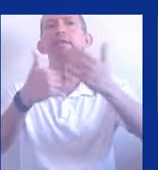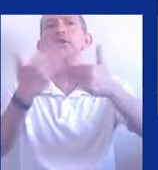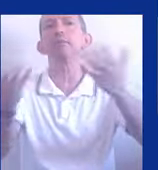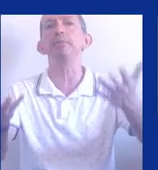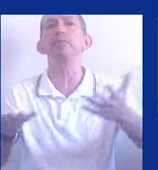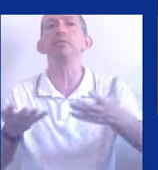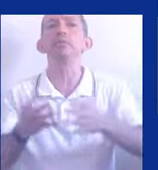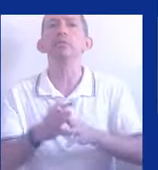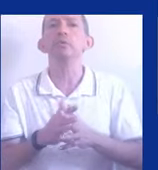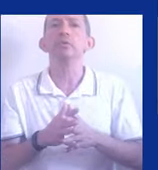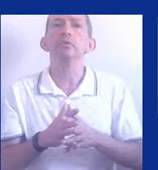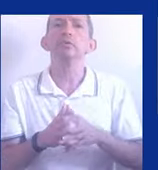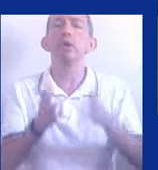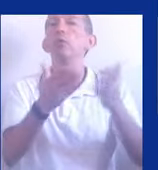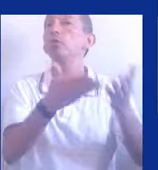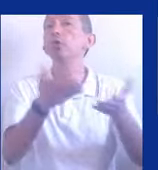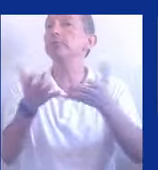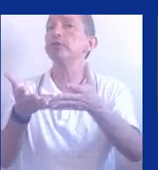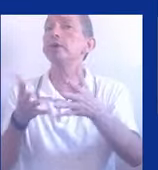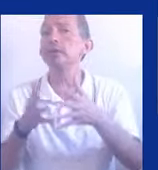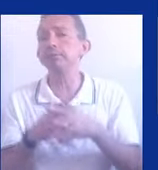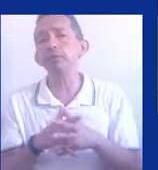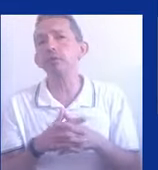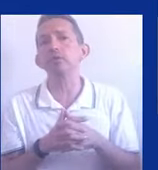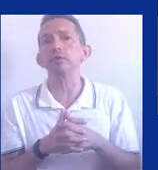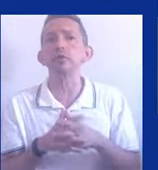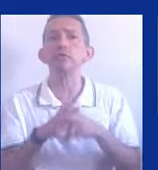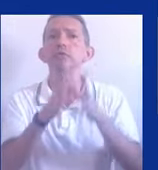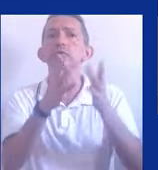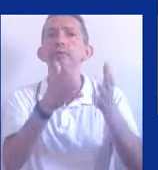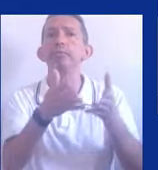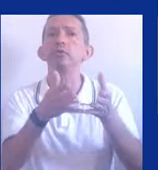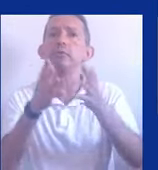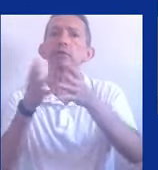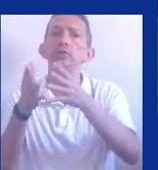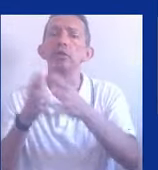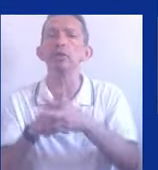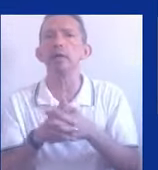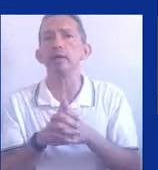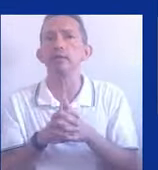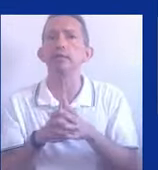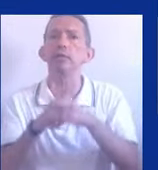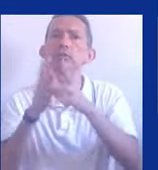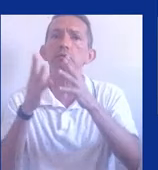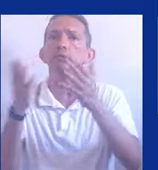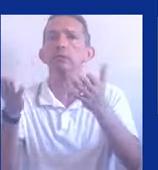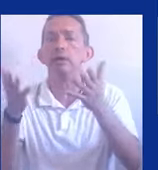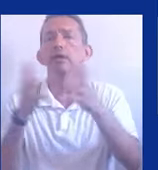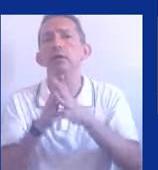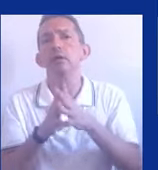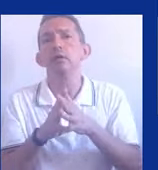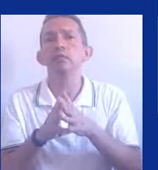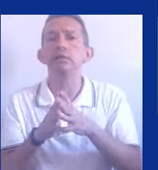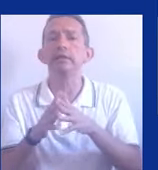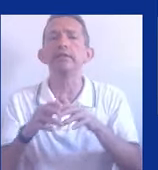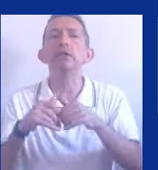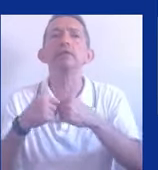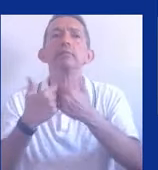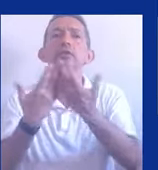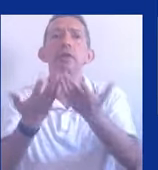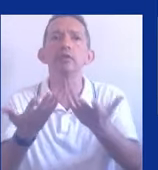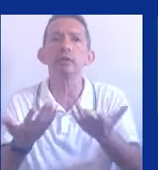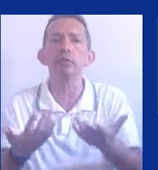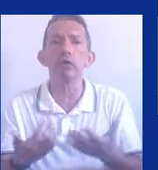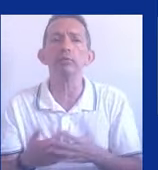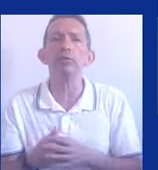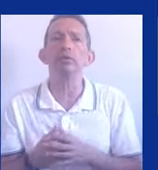com síntese de lipídio. Só que é um grupo só de lipídio, que são os lipídios chamados de esteroidais, que são, né, o que está